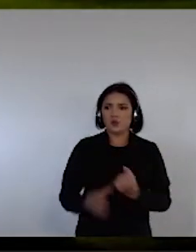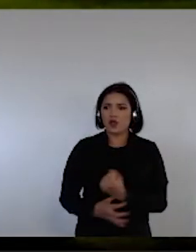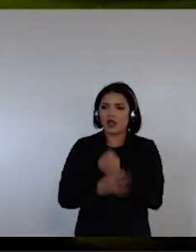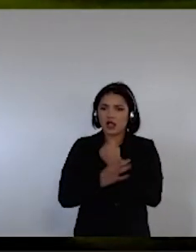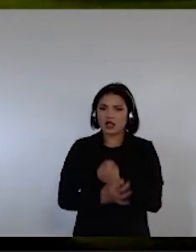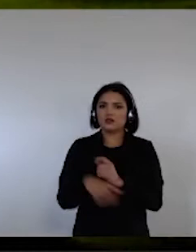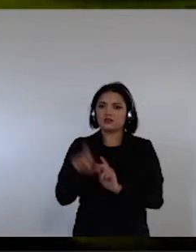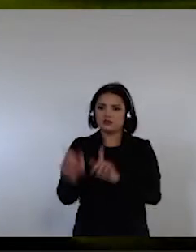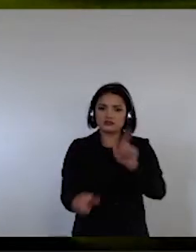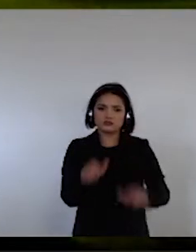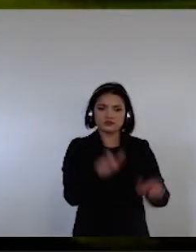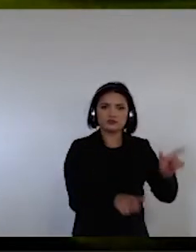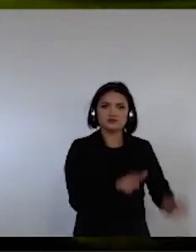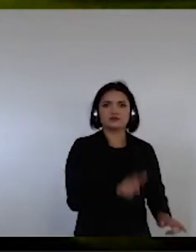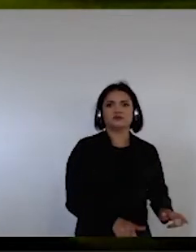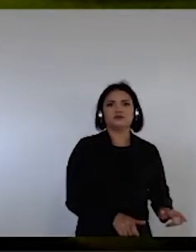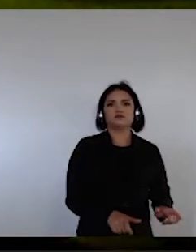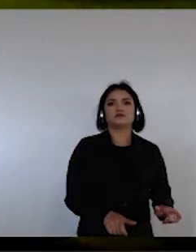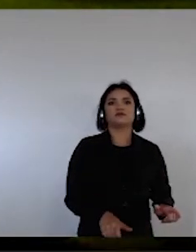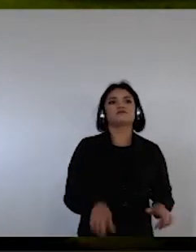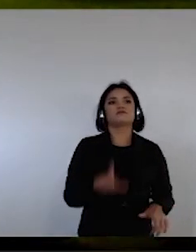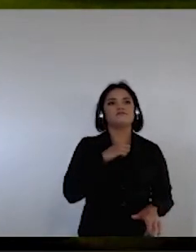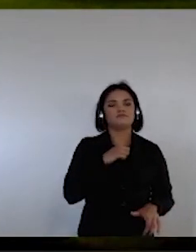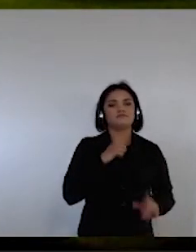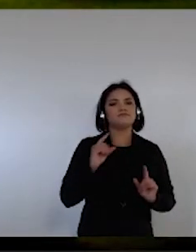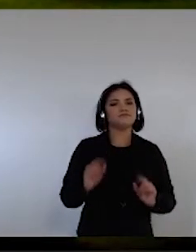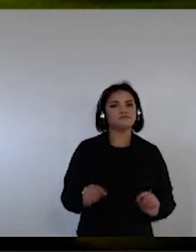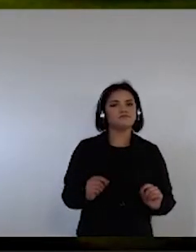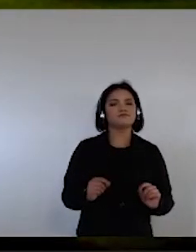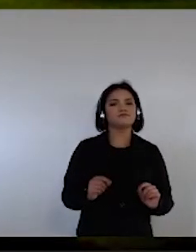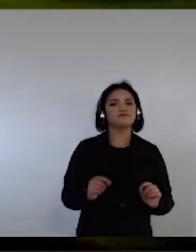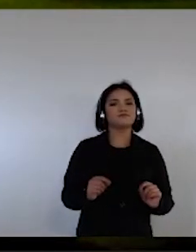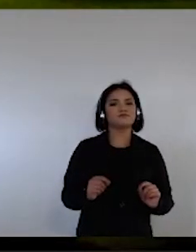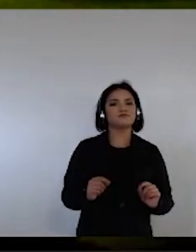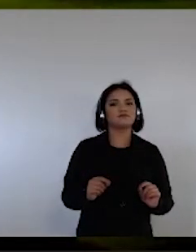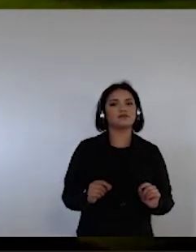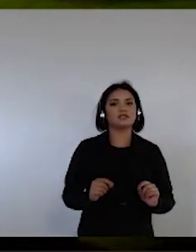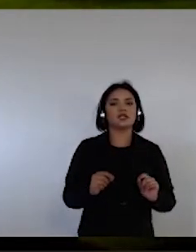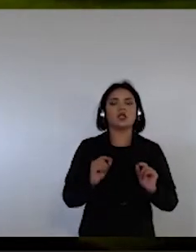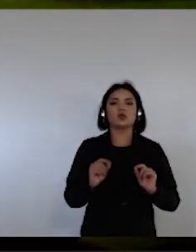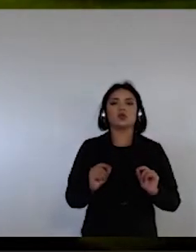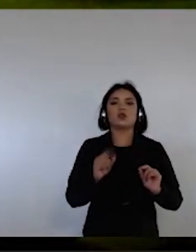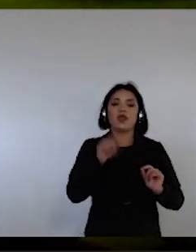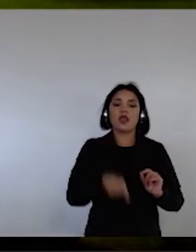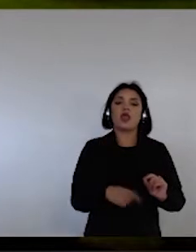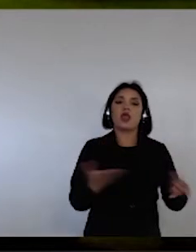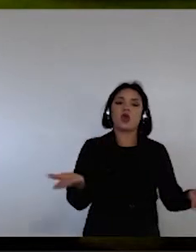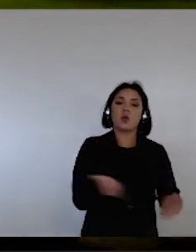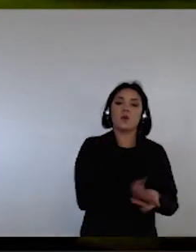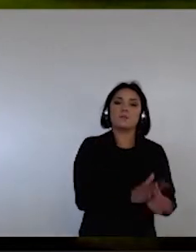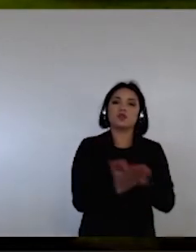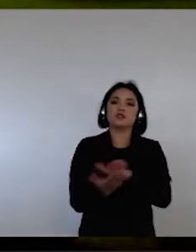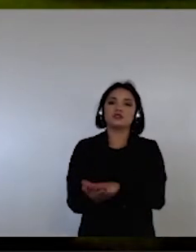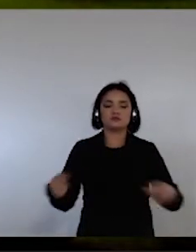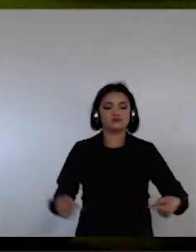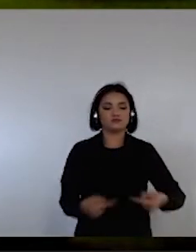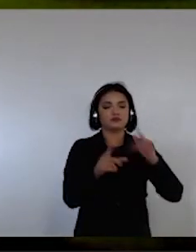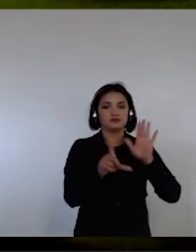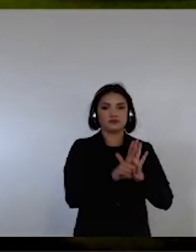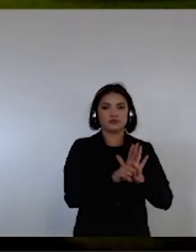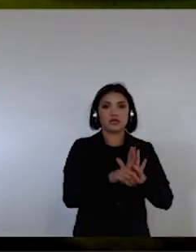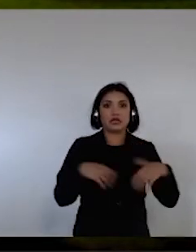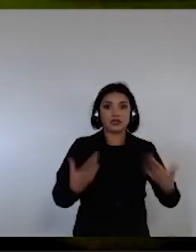das exceções previstas expressamente no Código de Processo Civil, qualquer